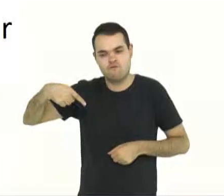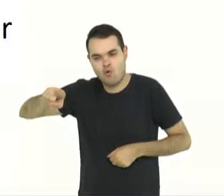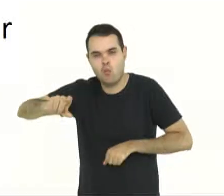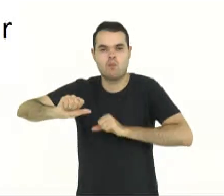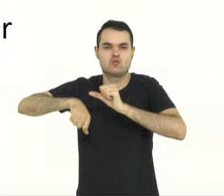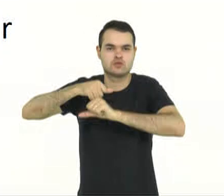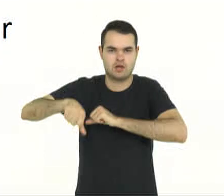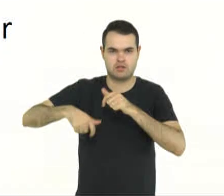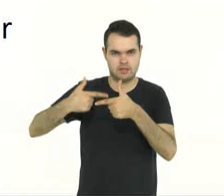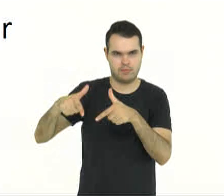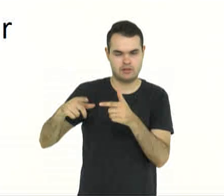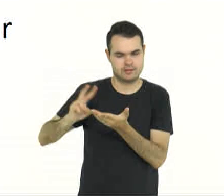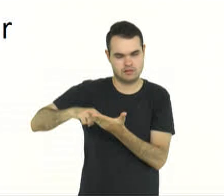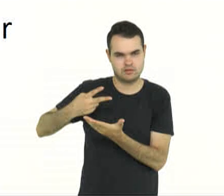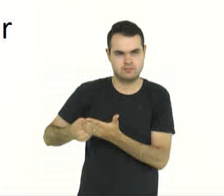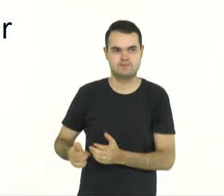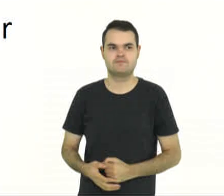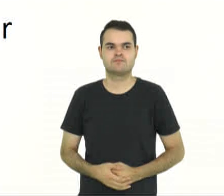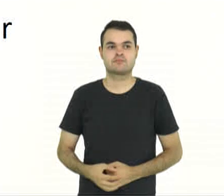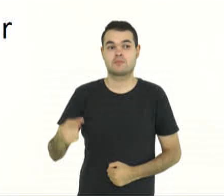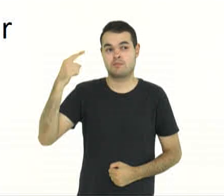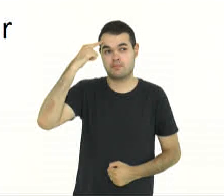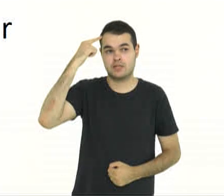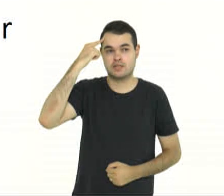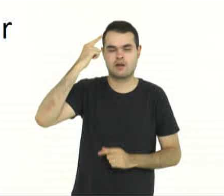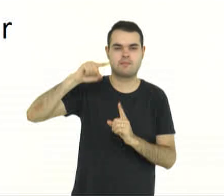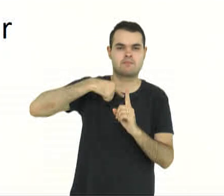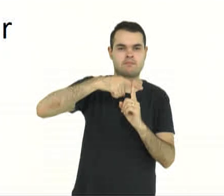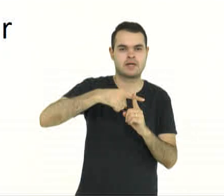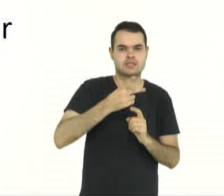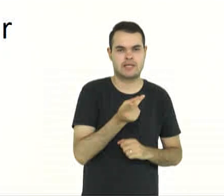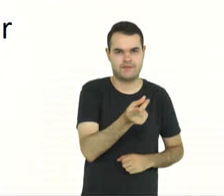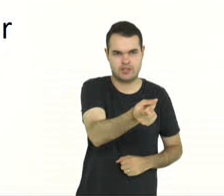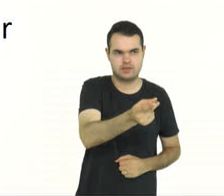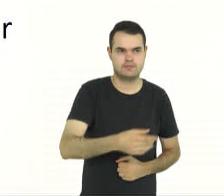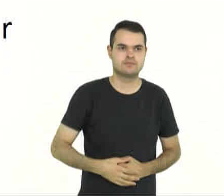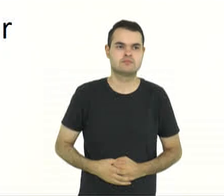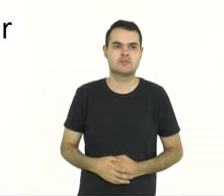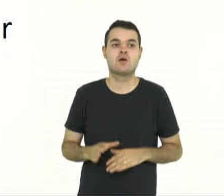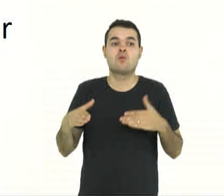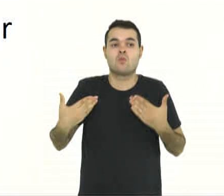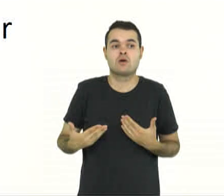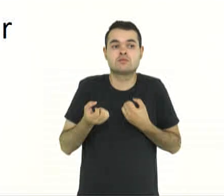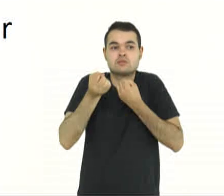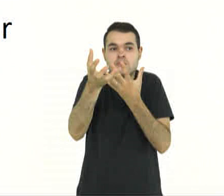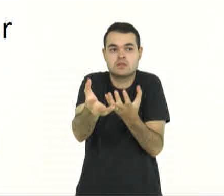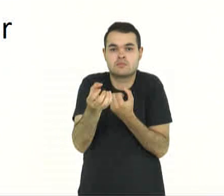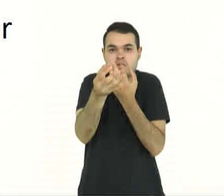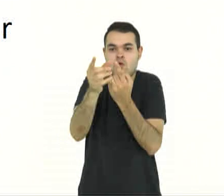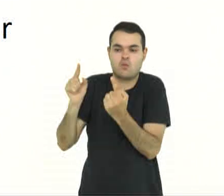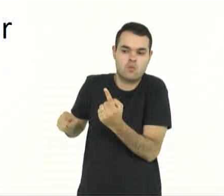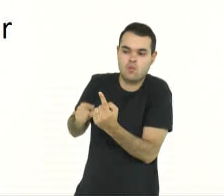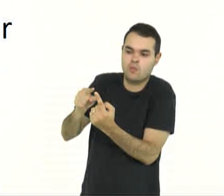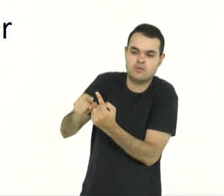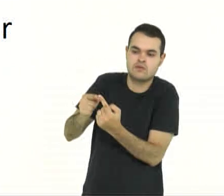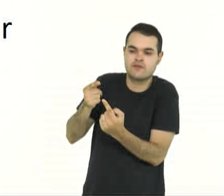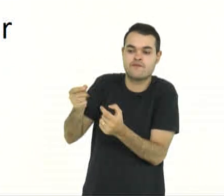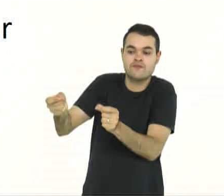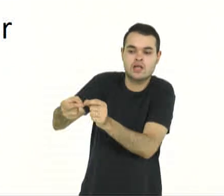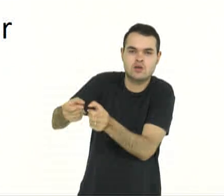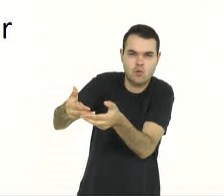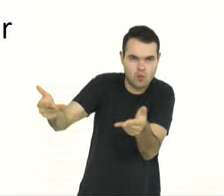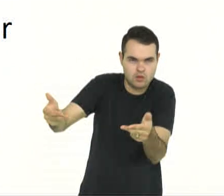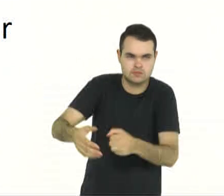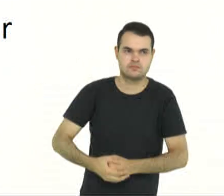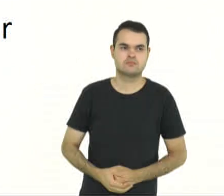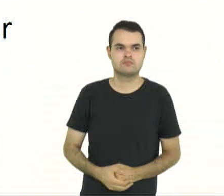um exemplo aqui, ó. Pensar mais infinitivo. Quando queremos expressar a intenção de fazer algo.